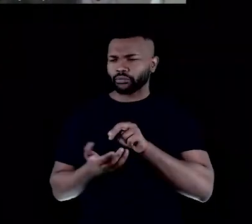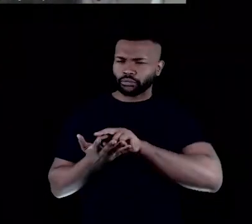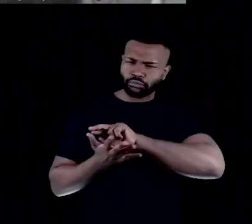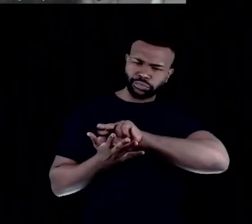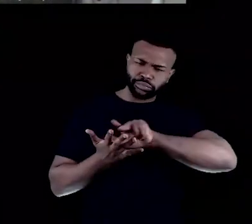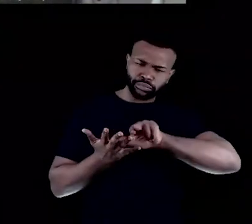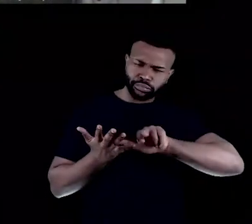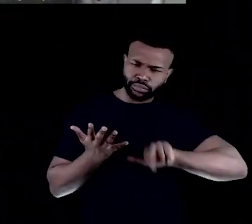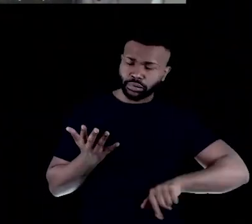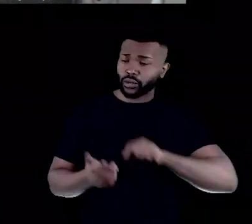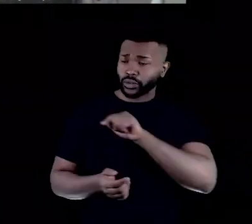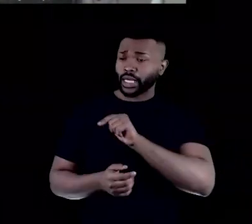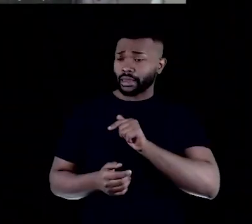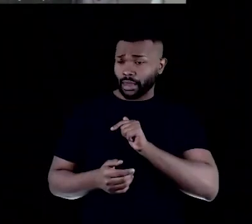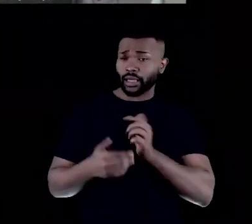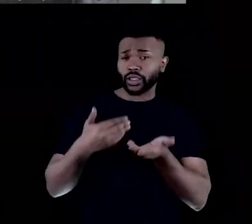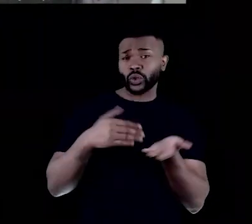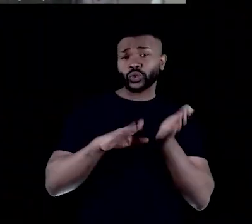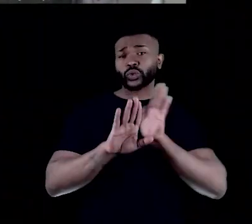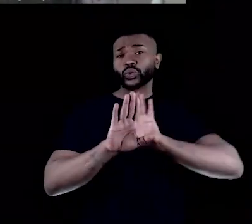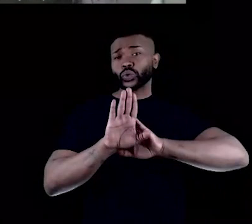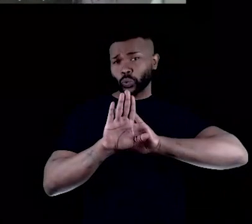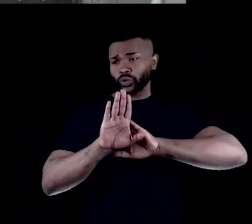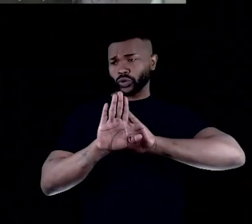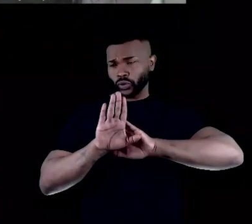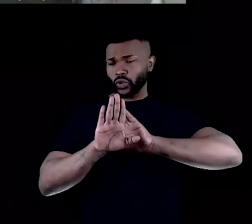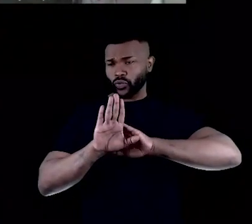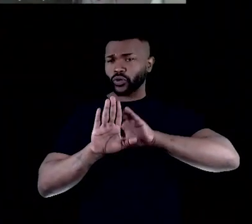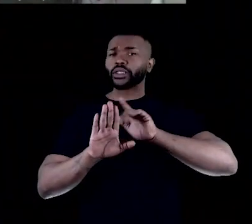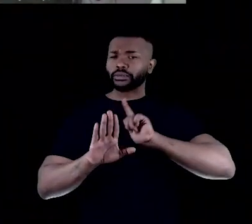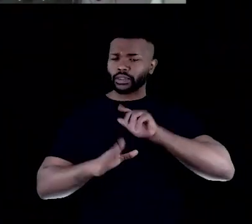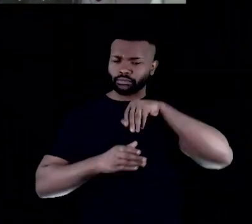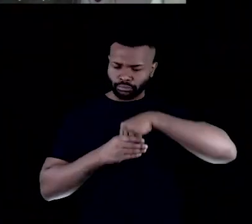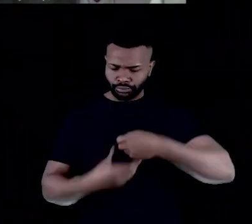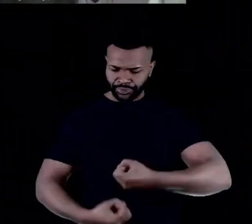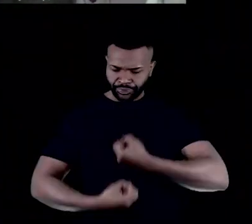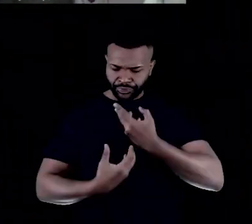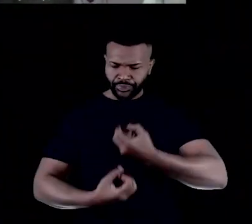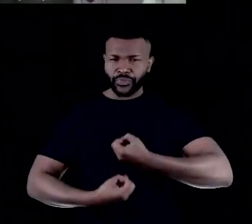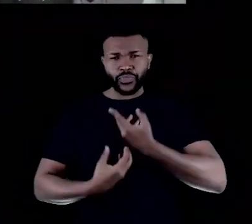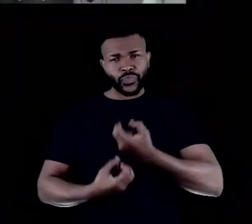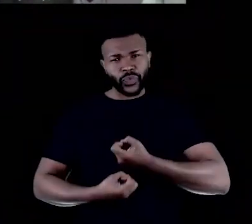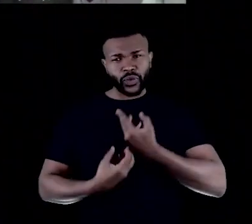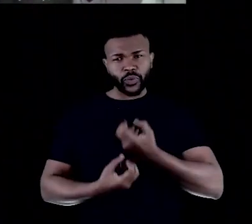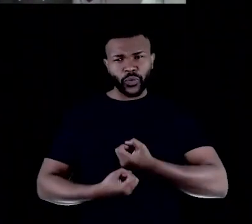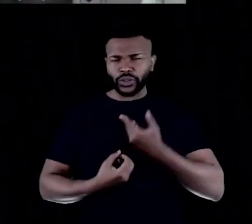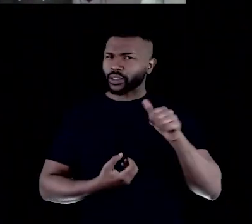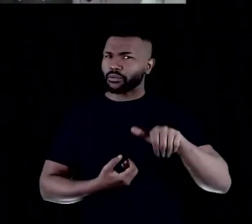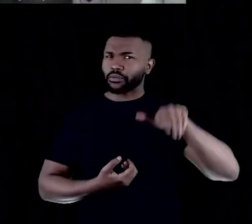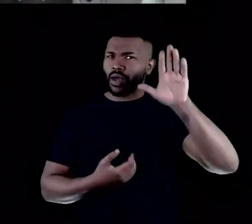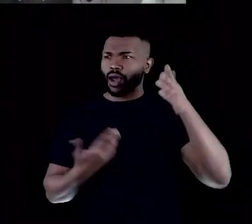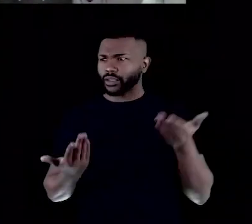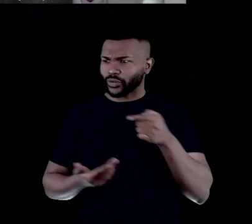né? Vocês trazem a subjetividade de vocês, enfim, tudo que vocês trazem na poesia